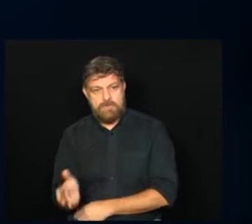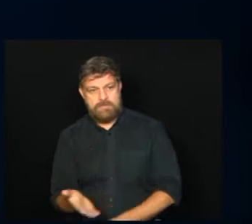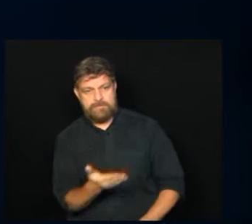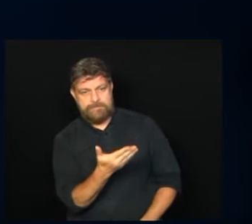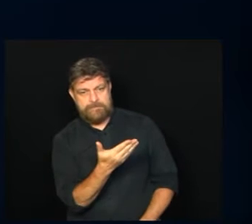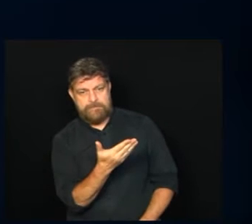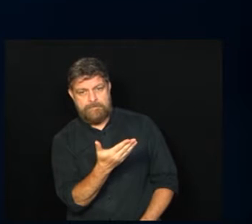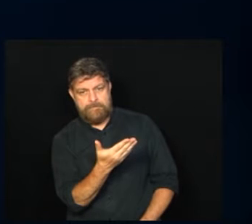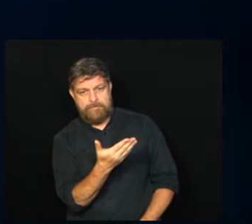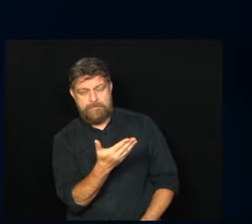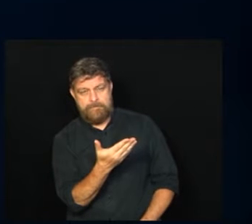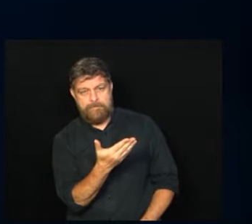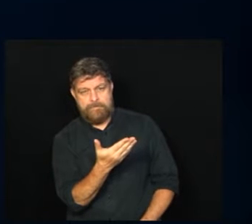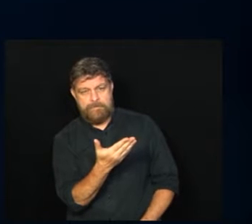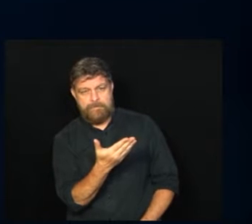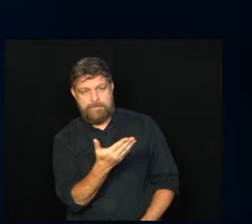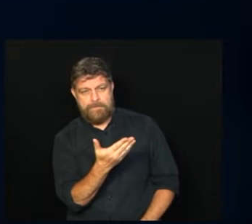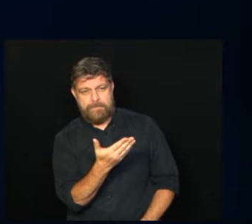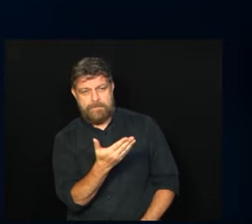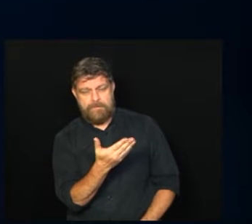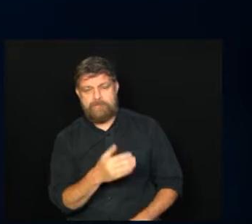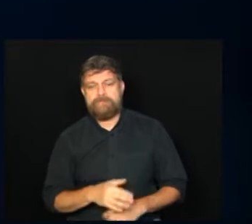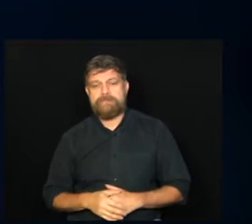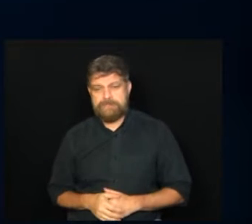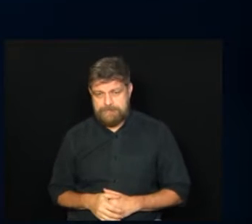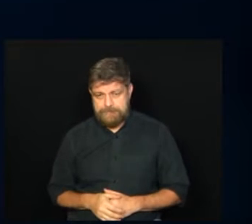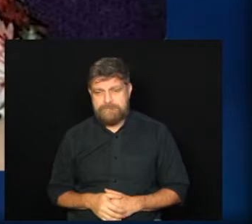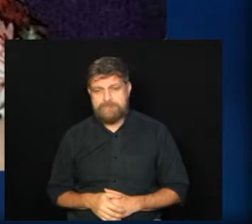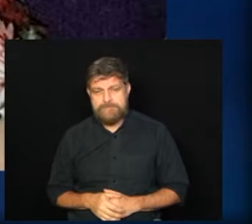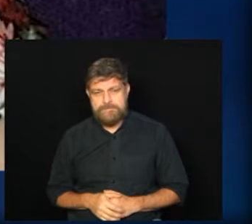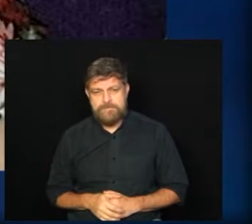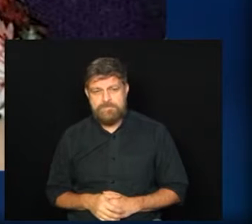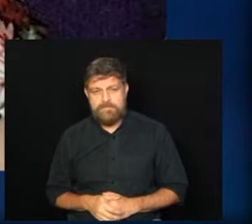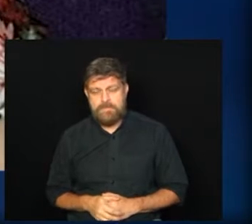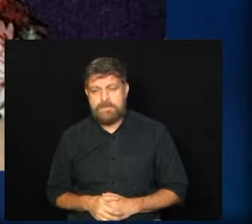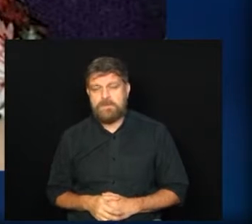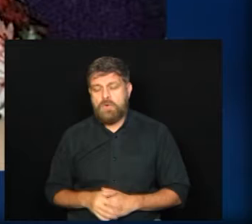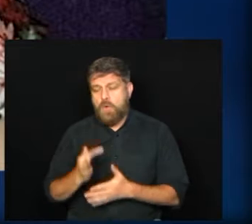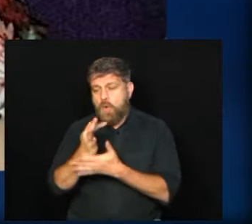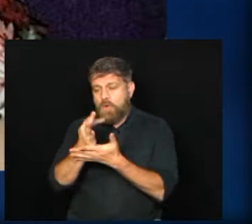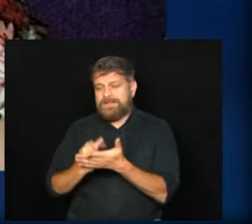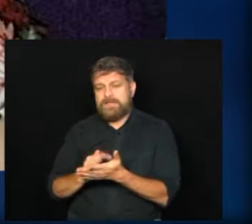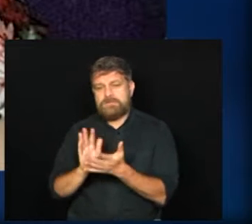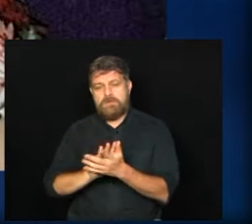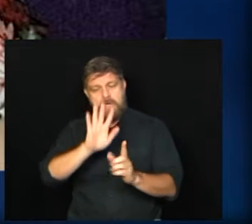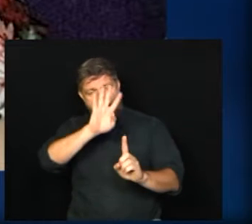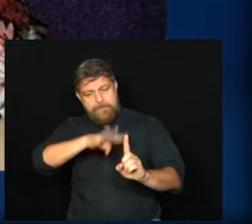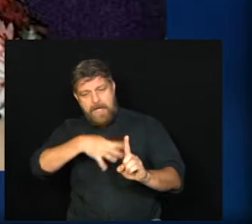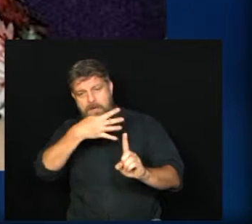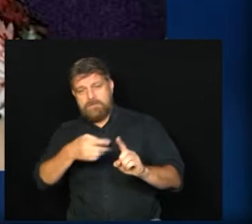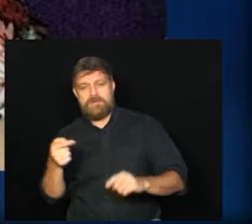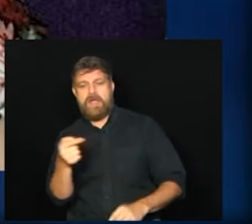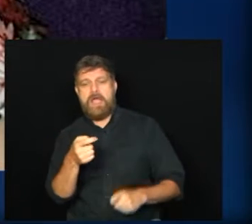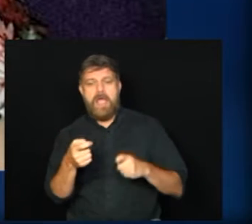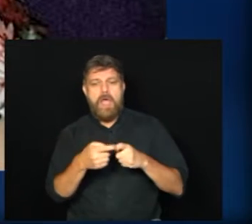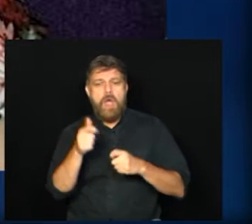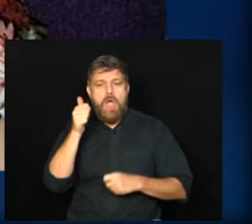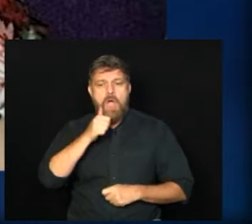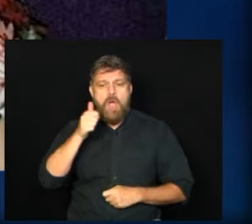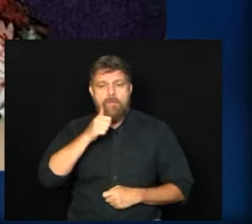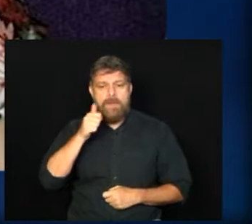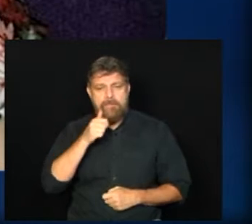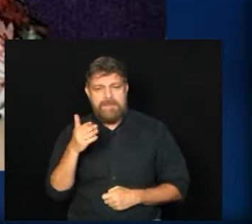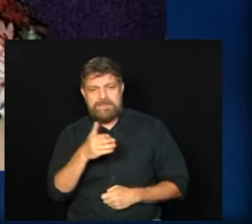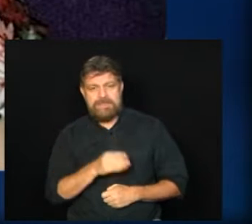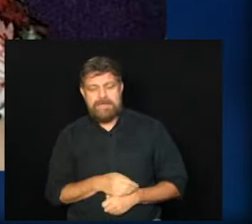Lima, uma unidade de saúde do município de Campinas. O texto é uma homenagem a uma médica sanitarista